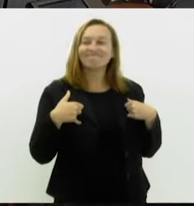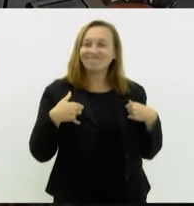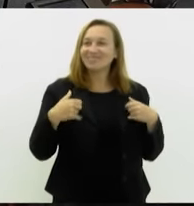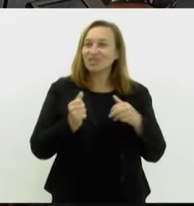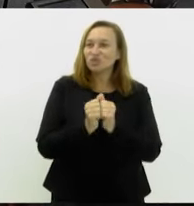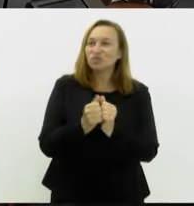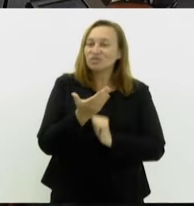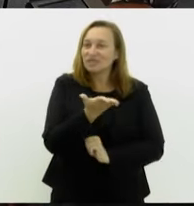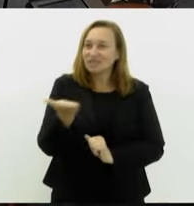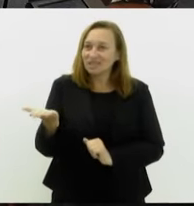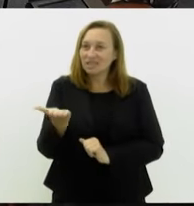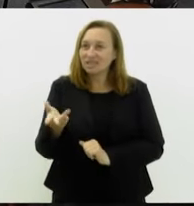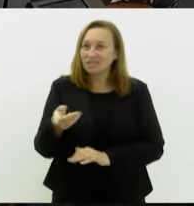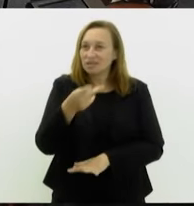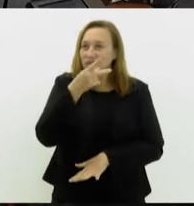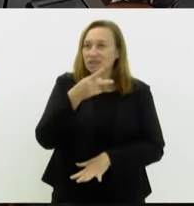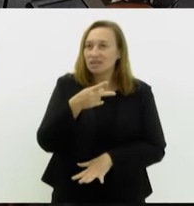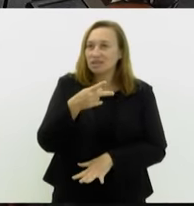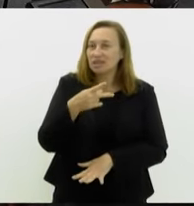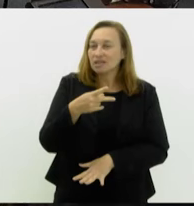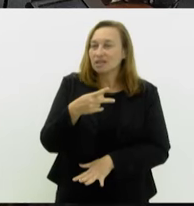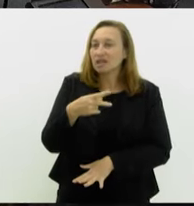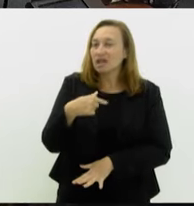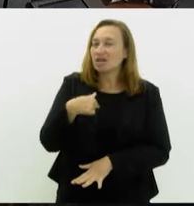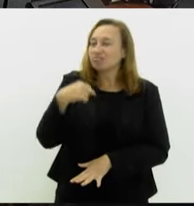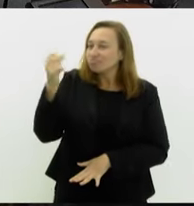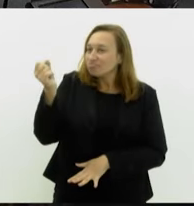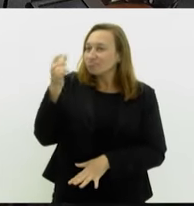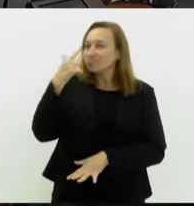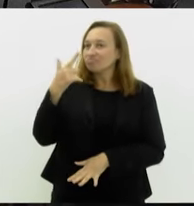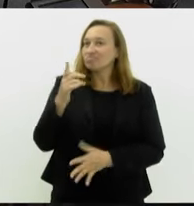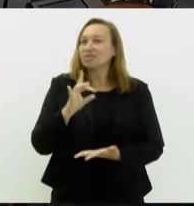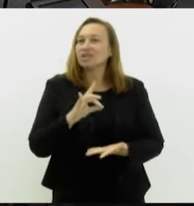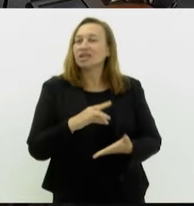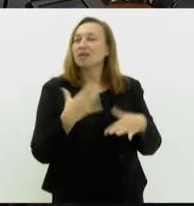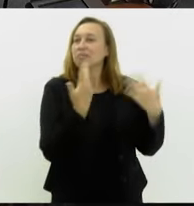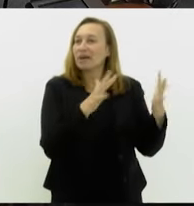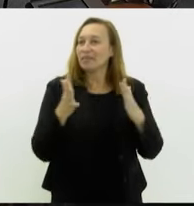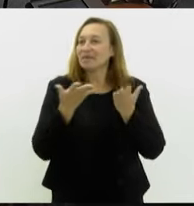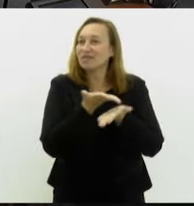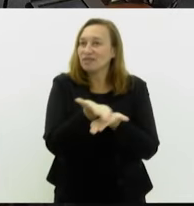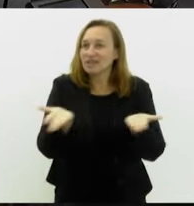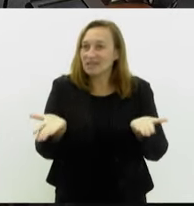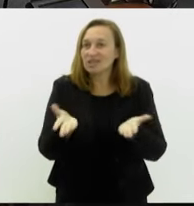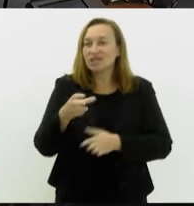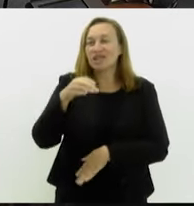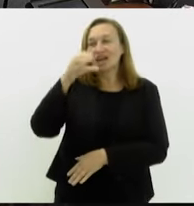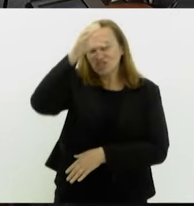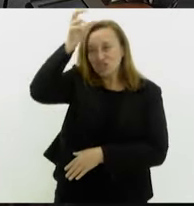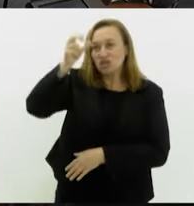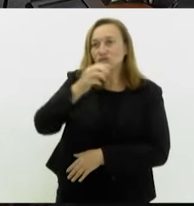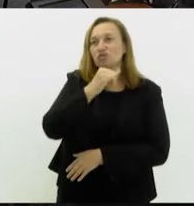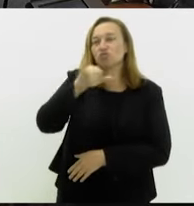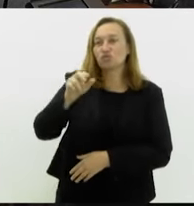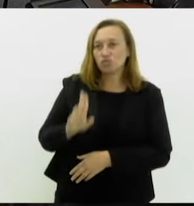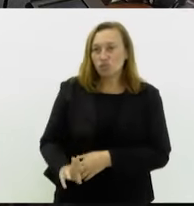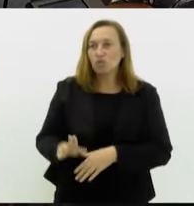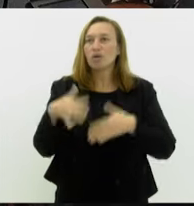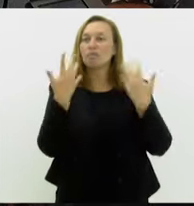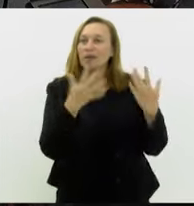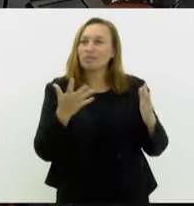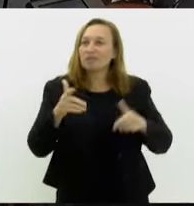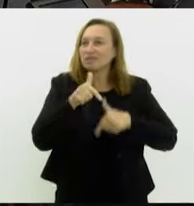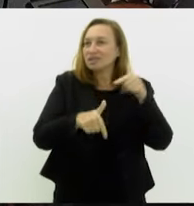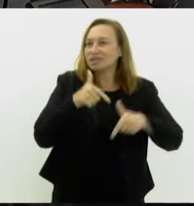vocês pessoas inclusive que me inspiram muito queria saudar essa mesa saudar a tia Ju parabenizando já pelo trabalho